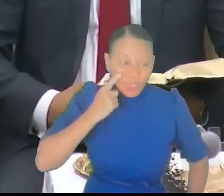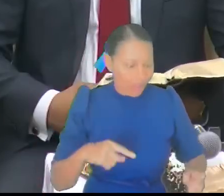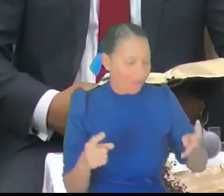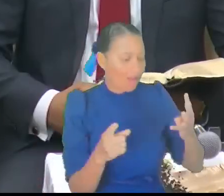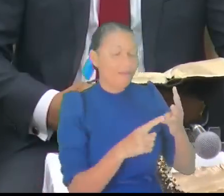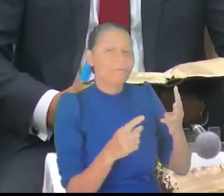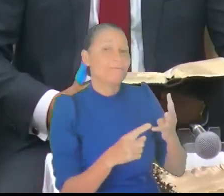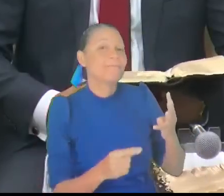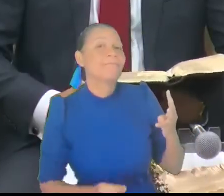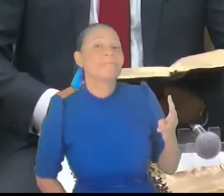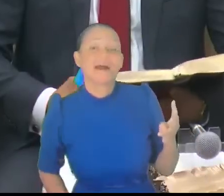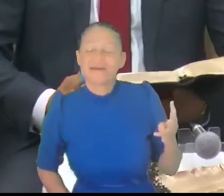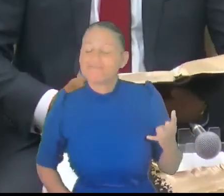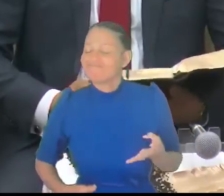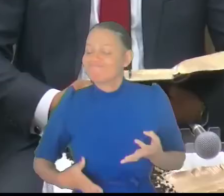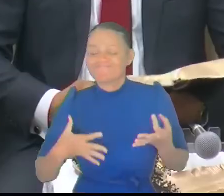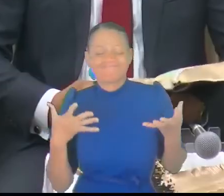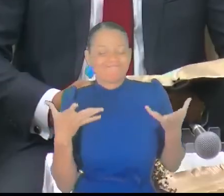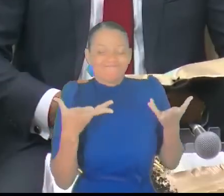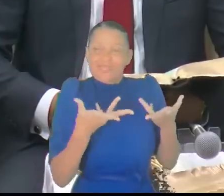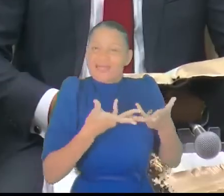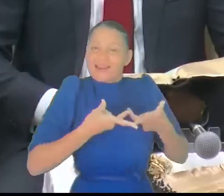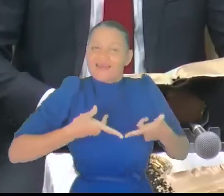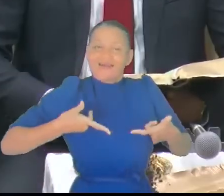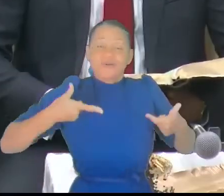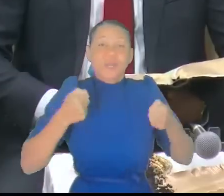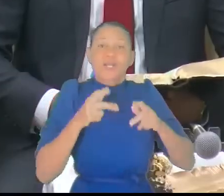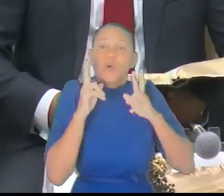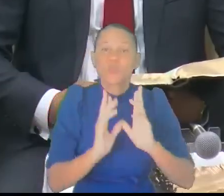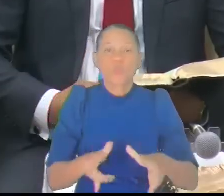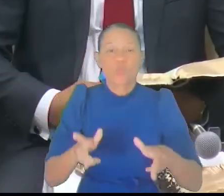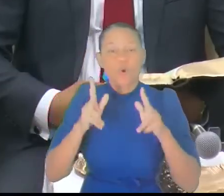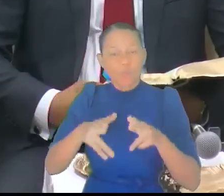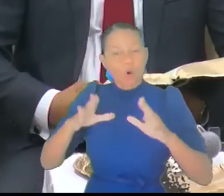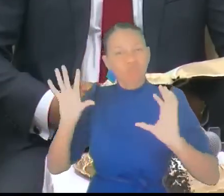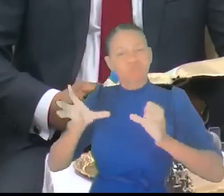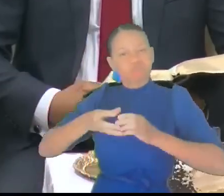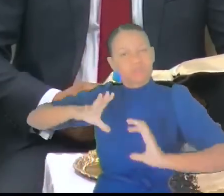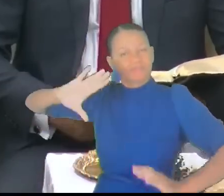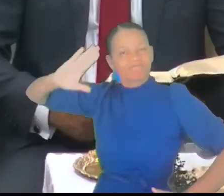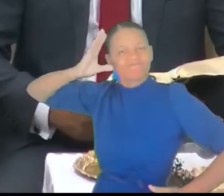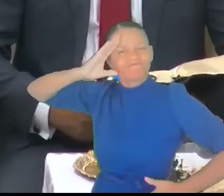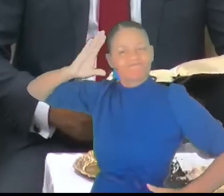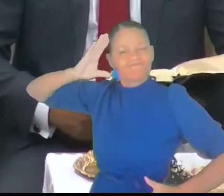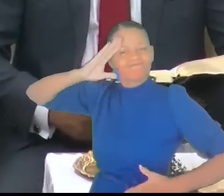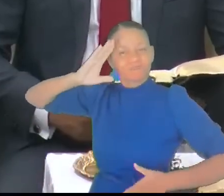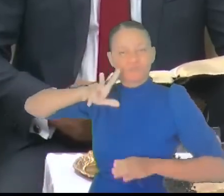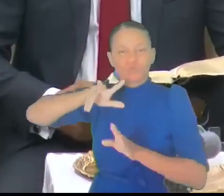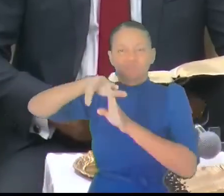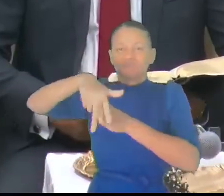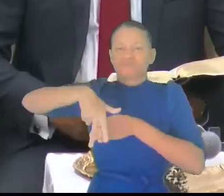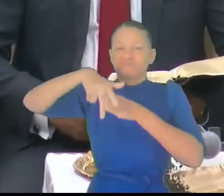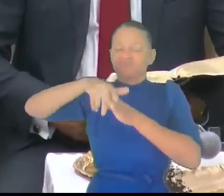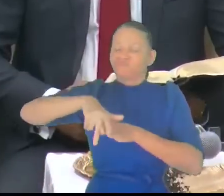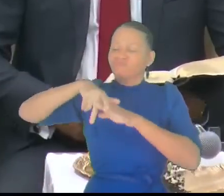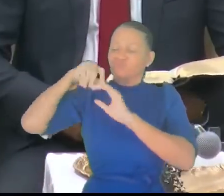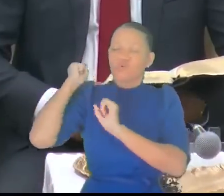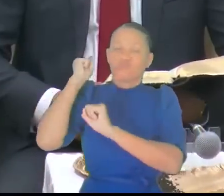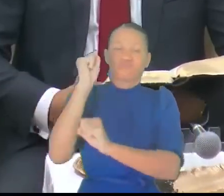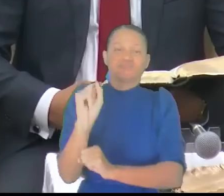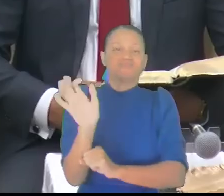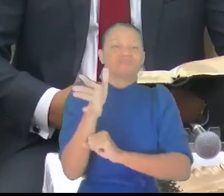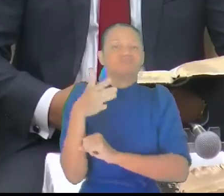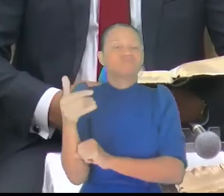Quarto, formidável como o exército, com o que, meus amados irmãos? Bandeiras. Glória a